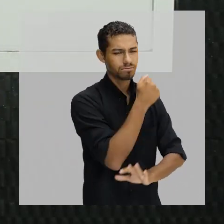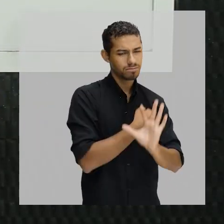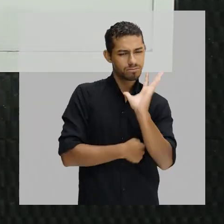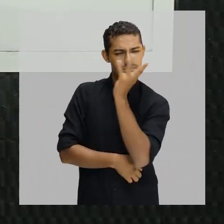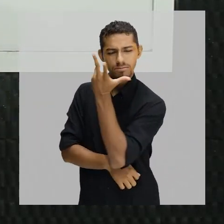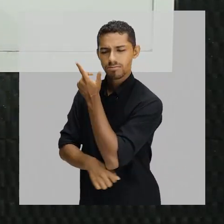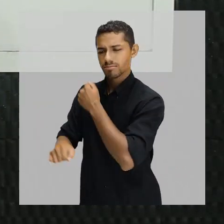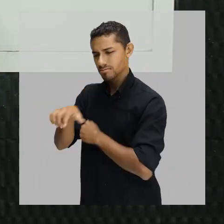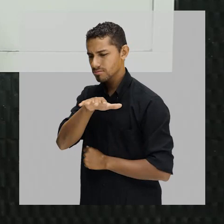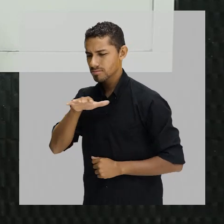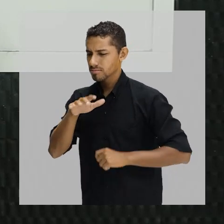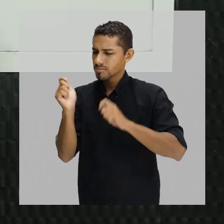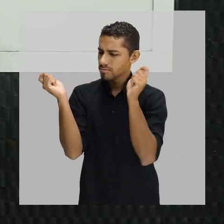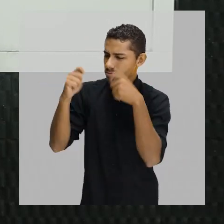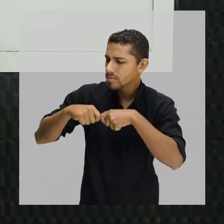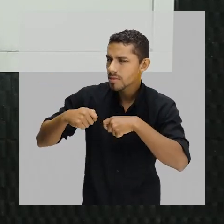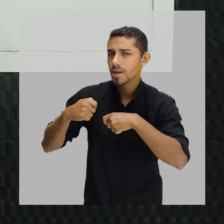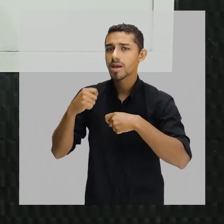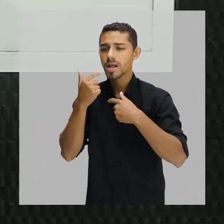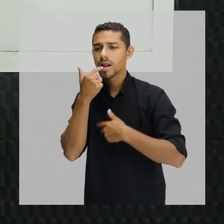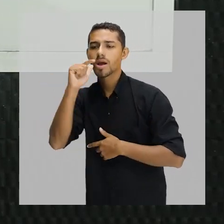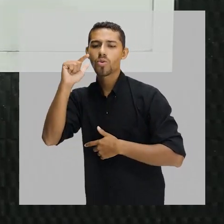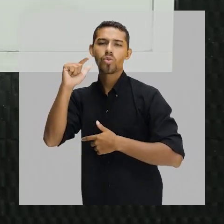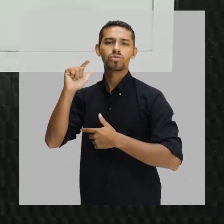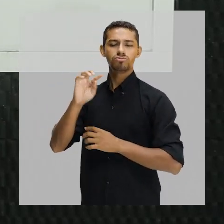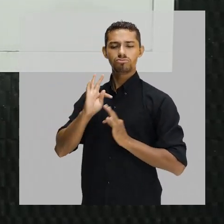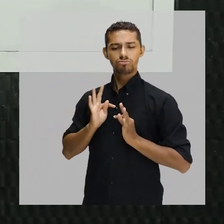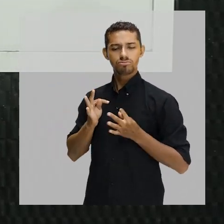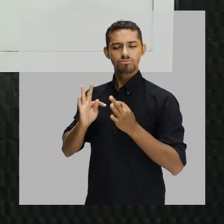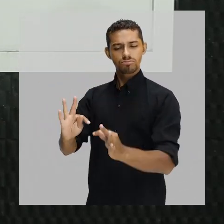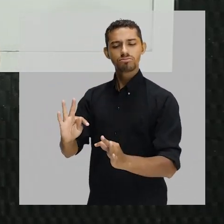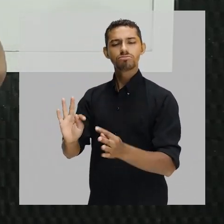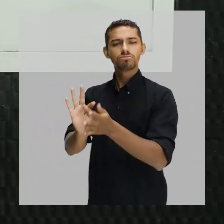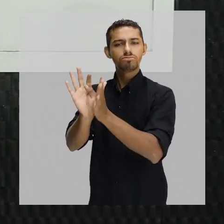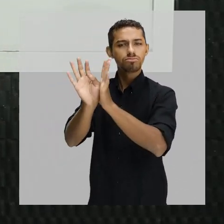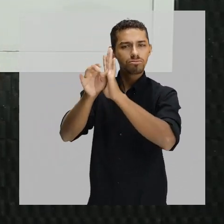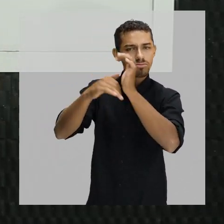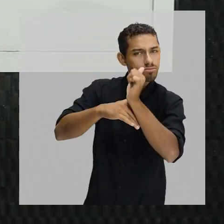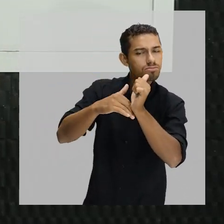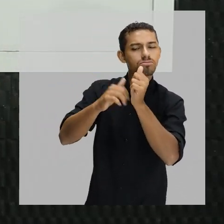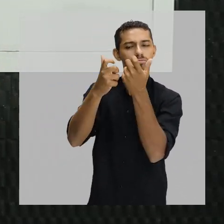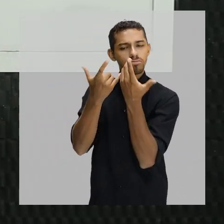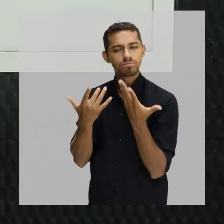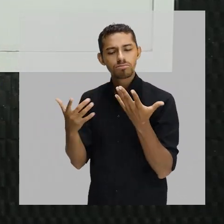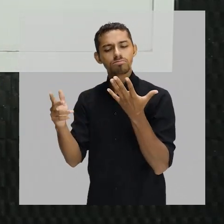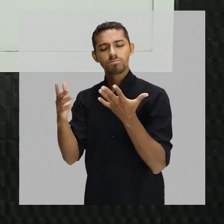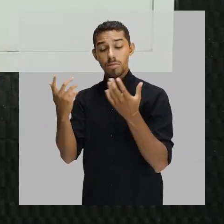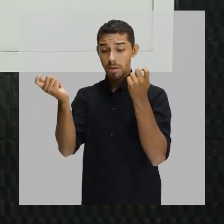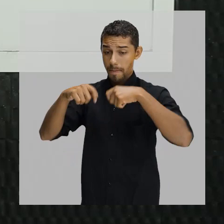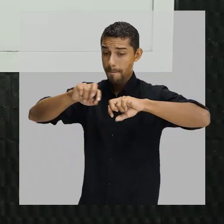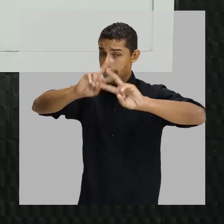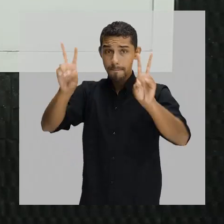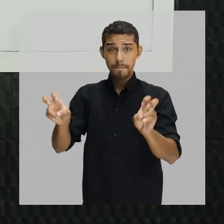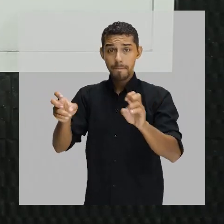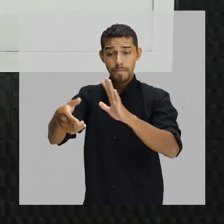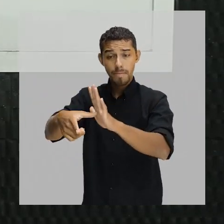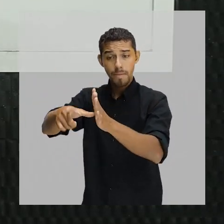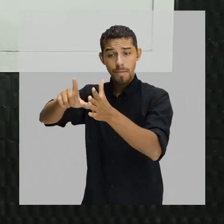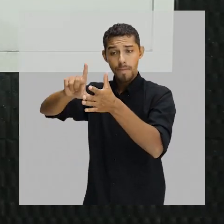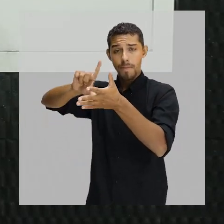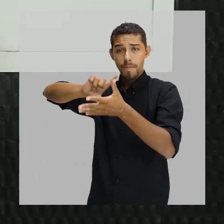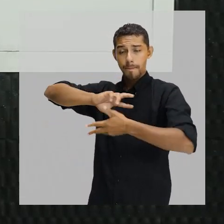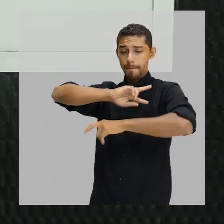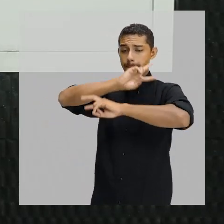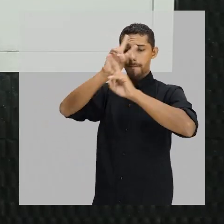Então, veja só, nós temos hoje um tema interessante, mas eu preciso, antes de entrar no nosso assunto, que você